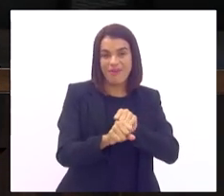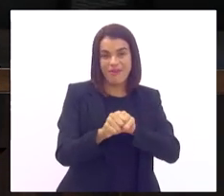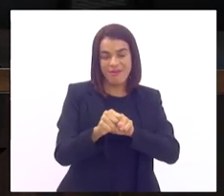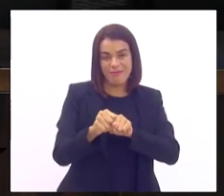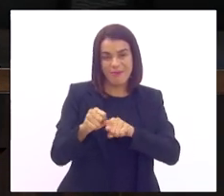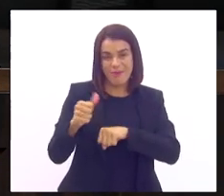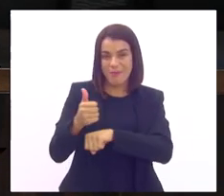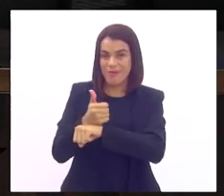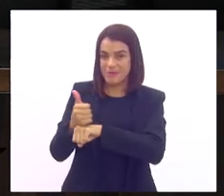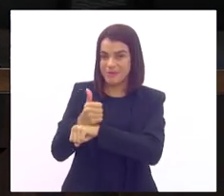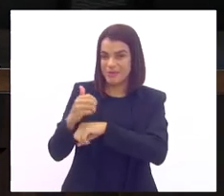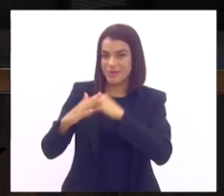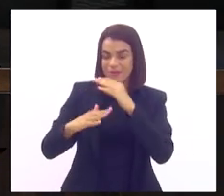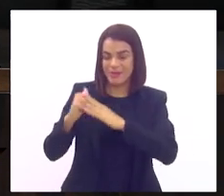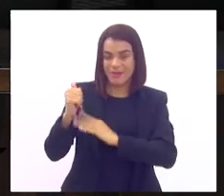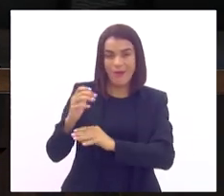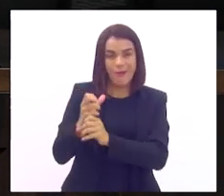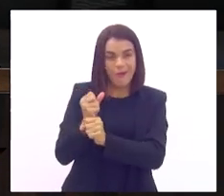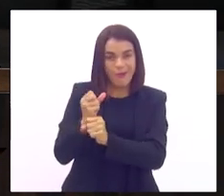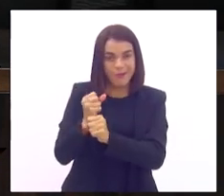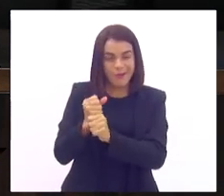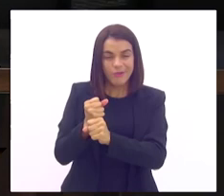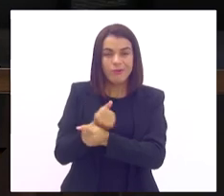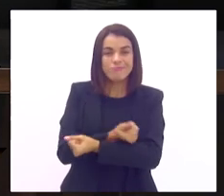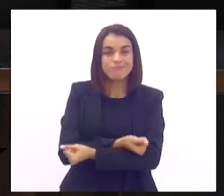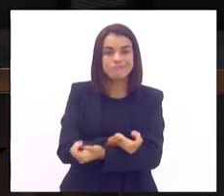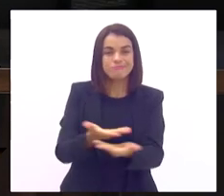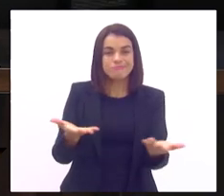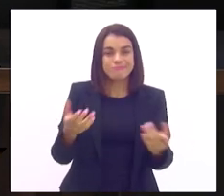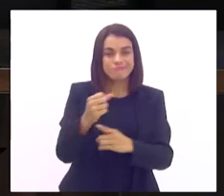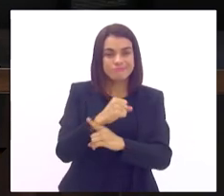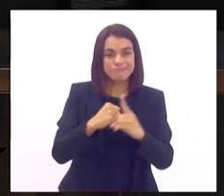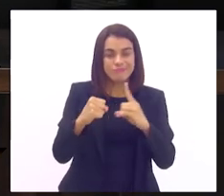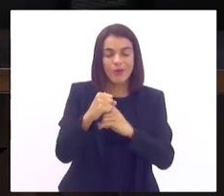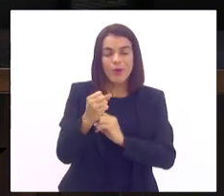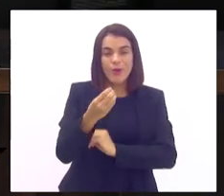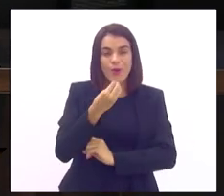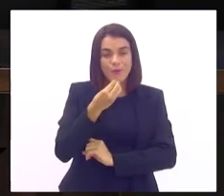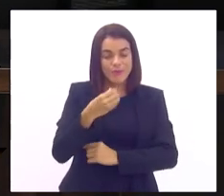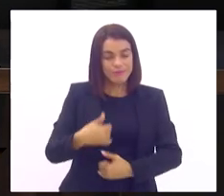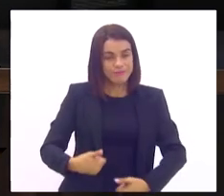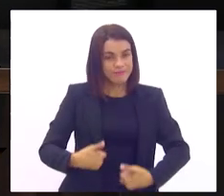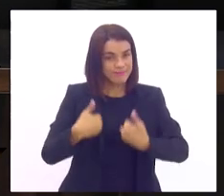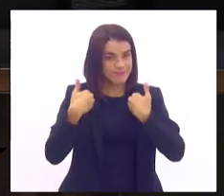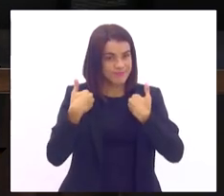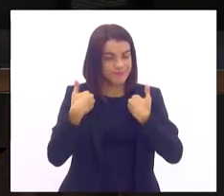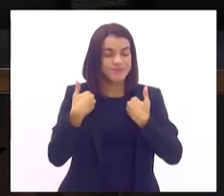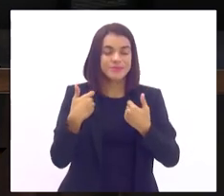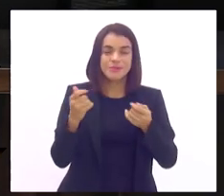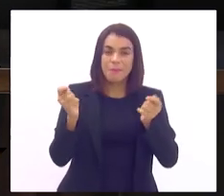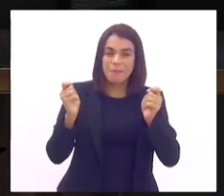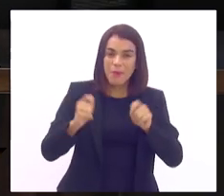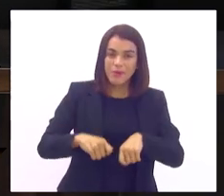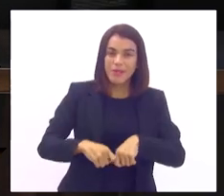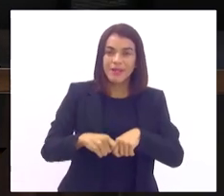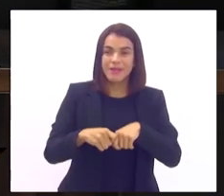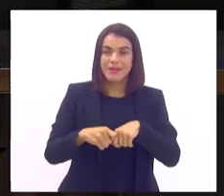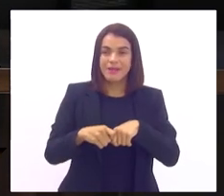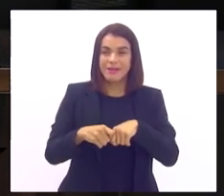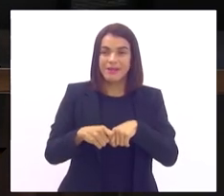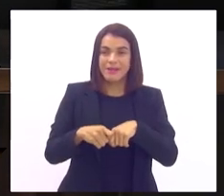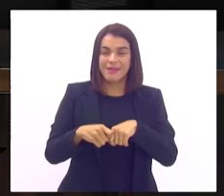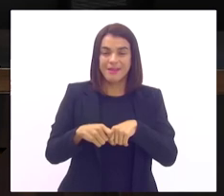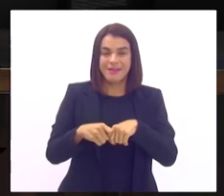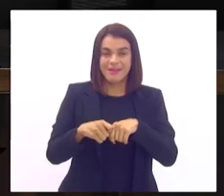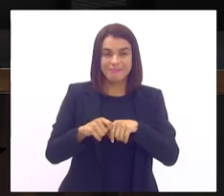que oferecem à sociedade a oportunidade e o orgulho de poder constar lá